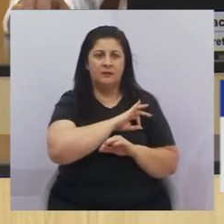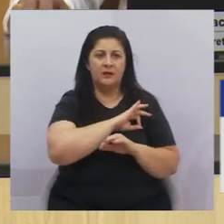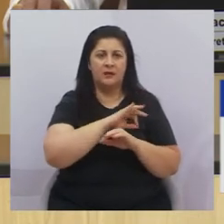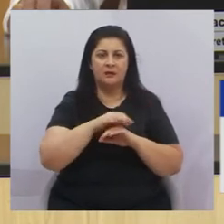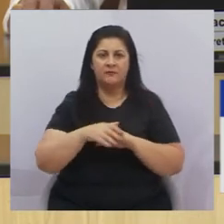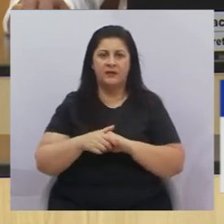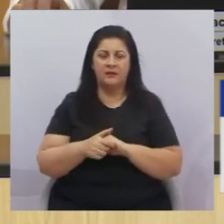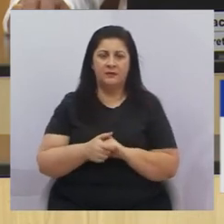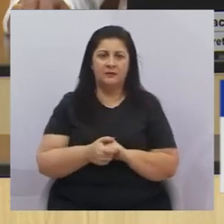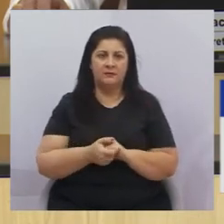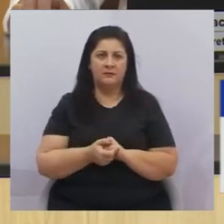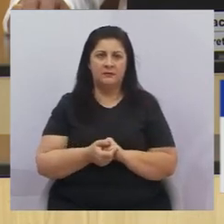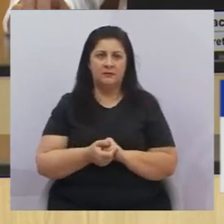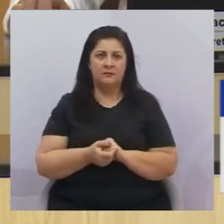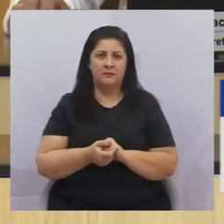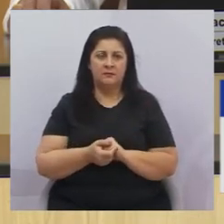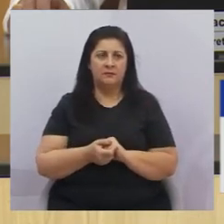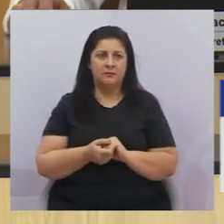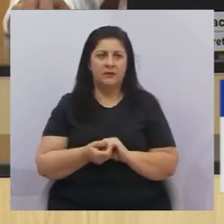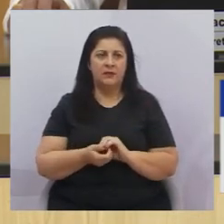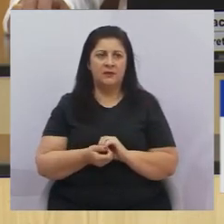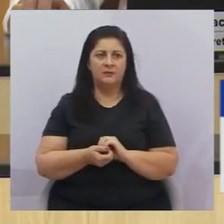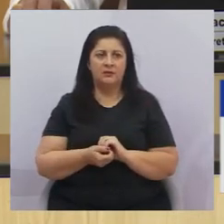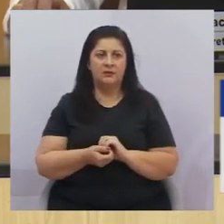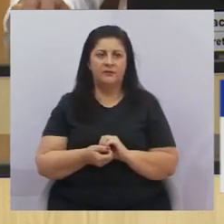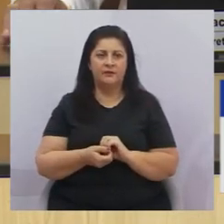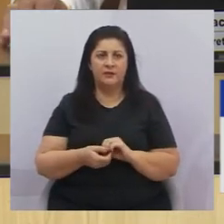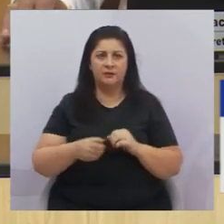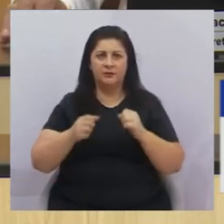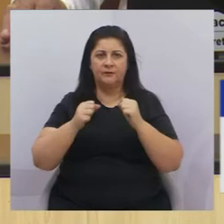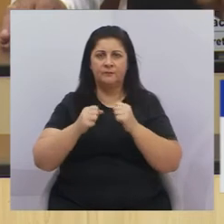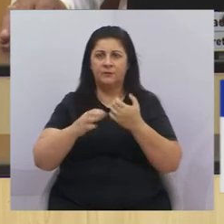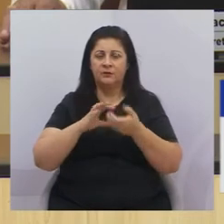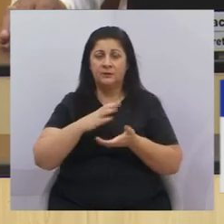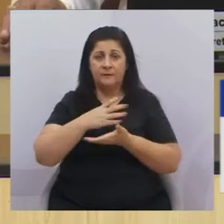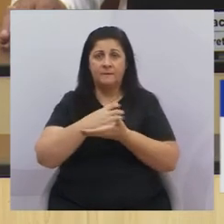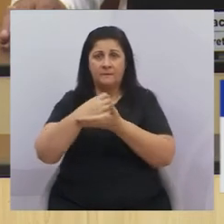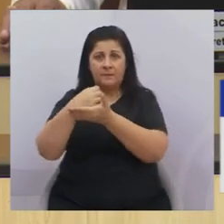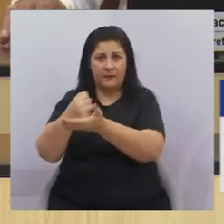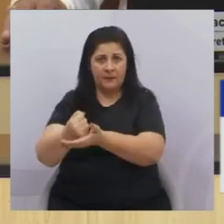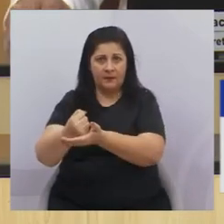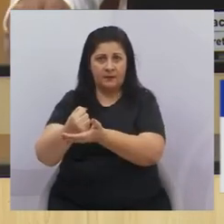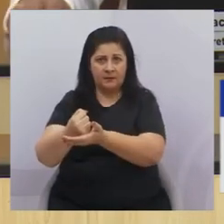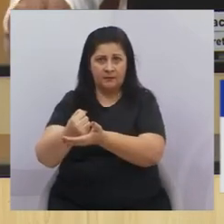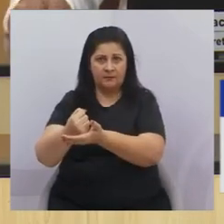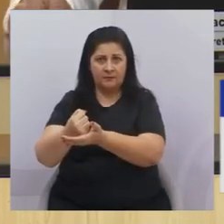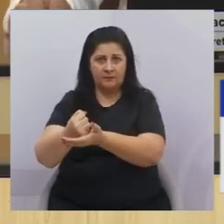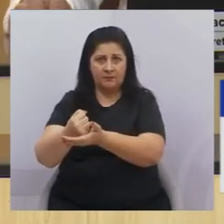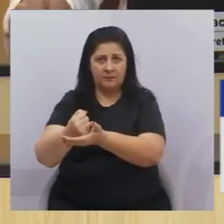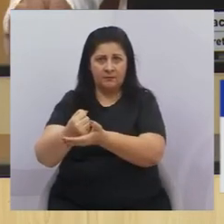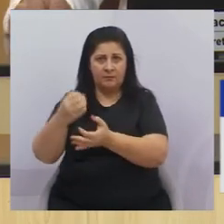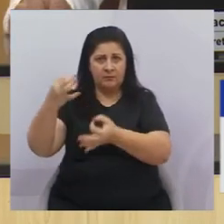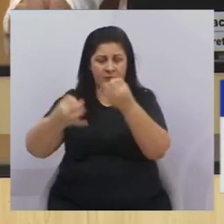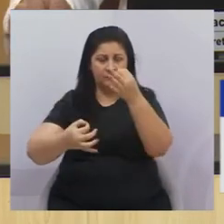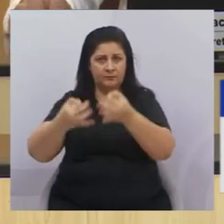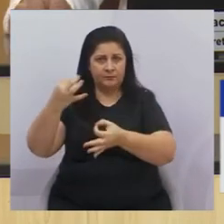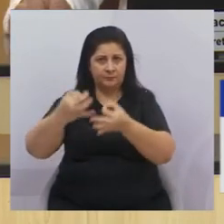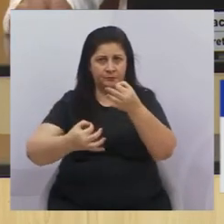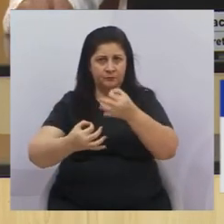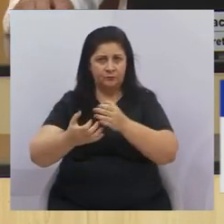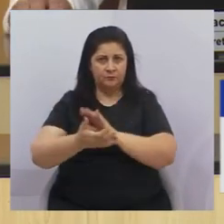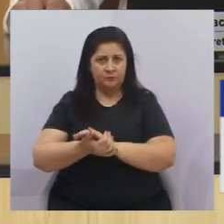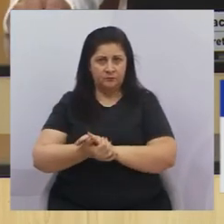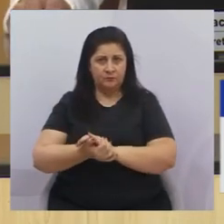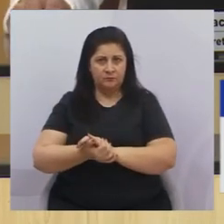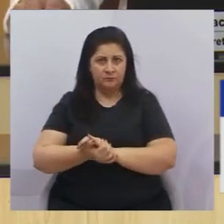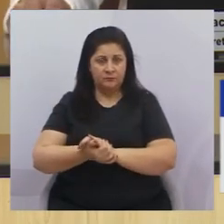direito humano de ser defendido, é levado para uma comissão de ética e